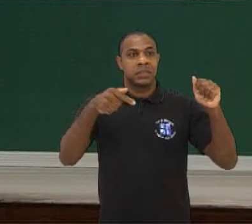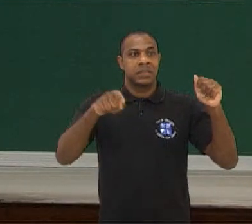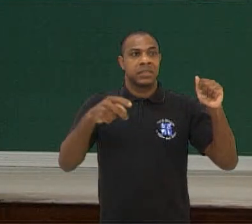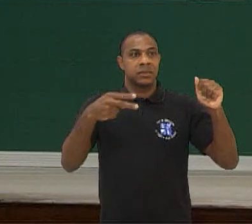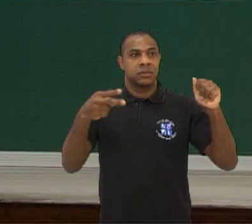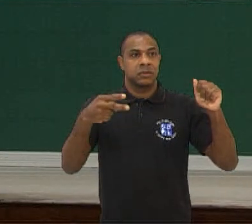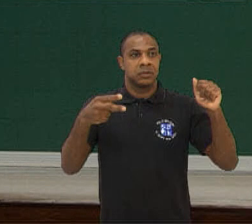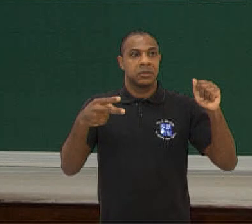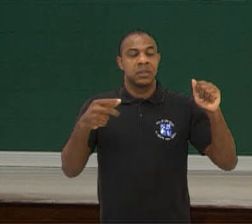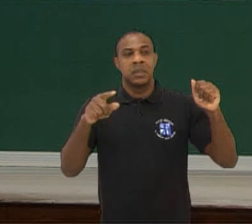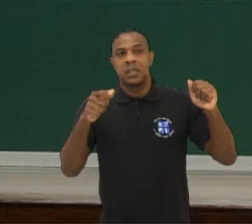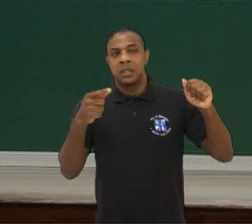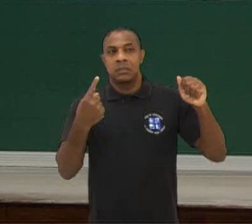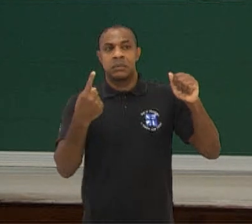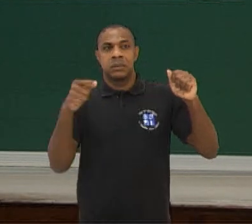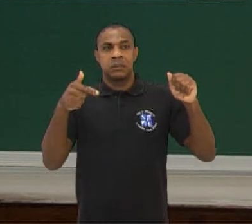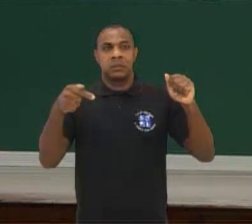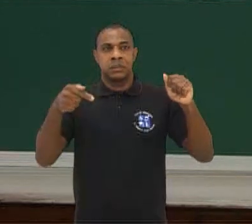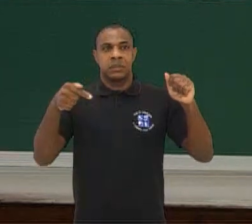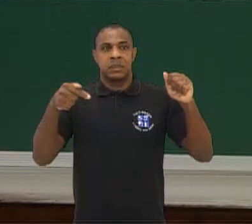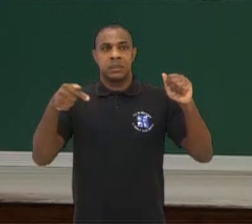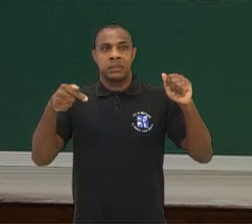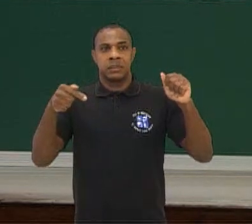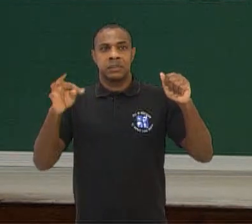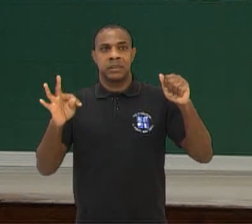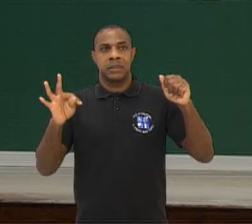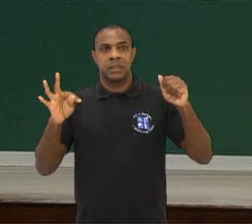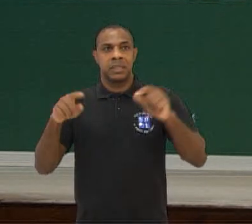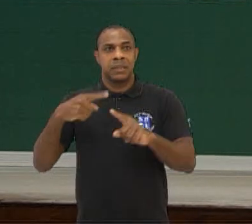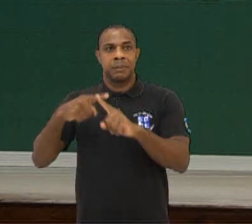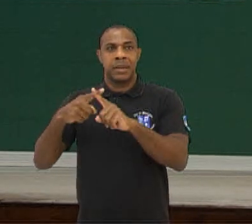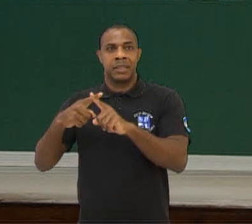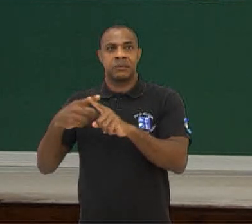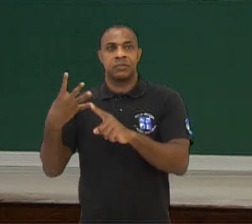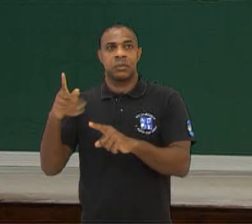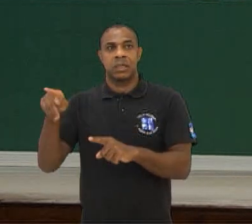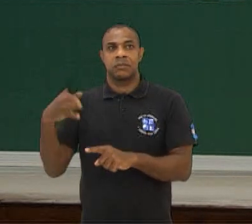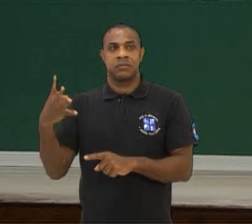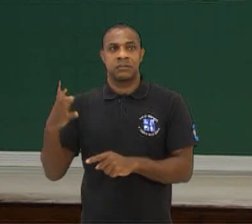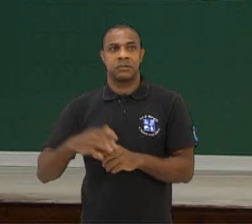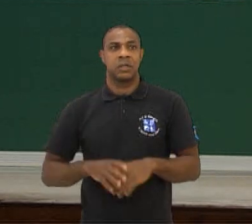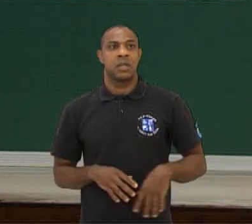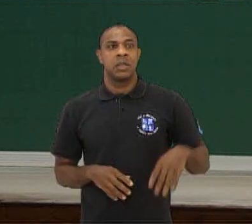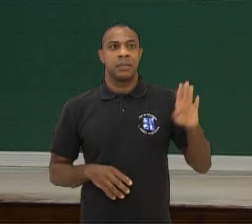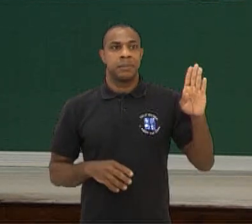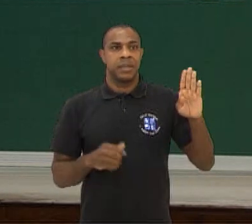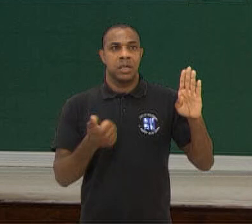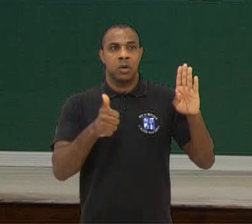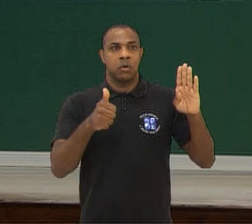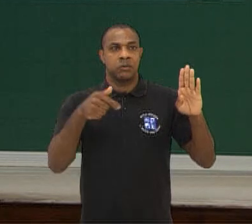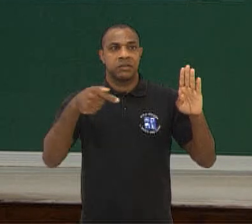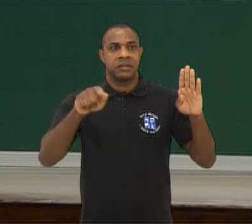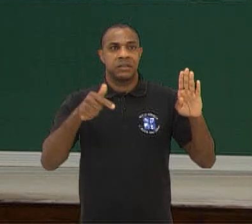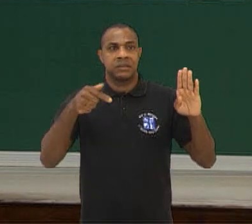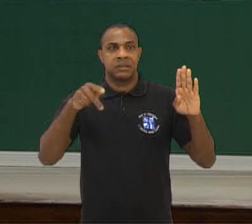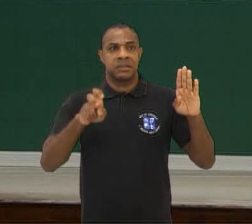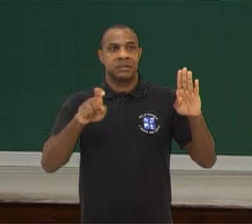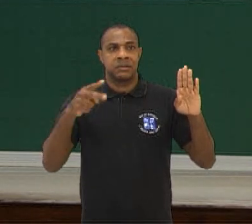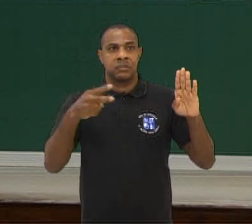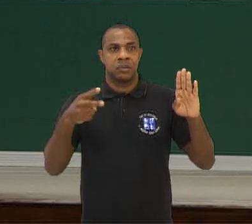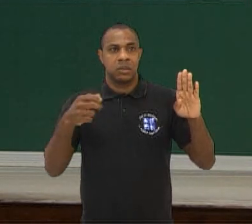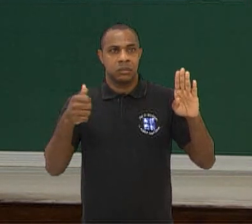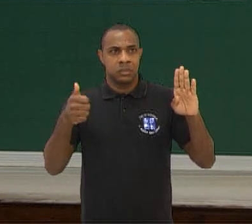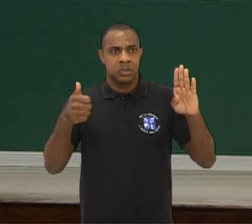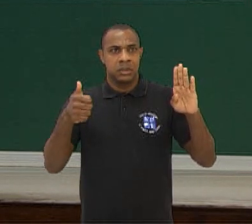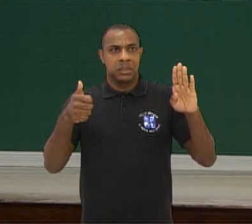1,2 mais 4,55 vezes T, ou 11,75 igual a